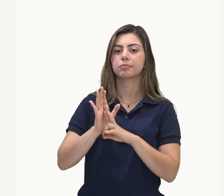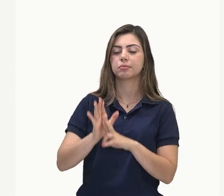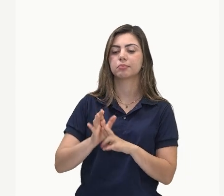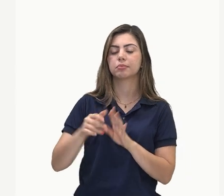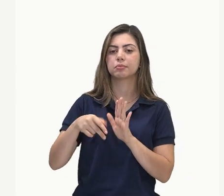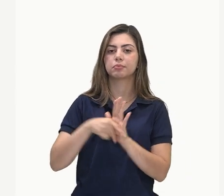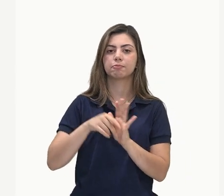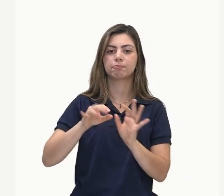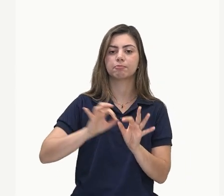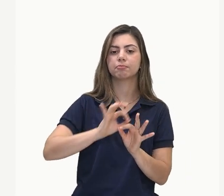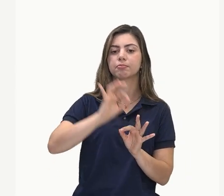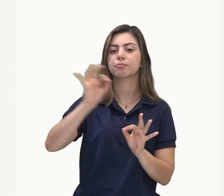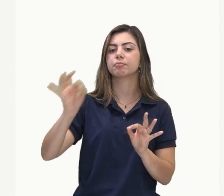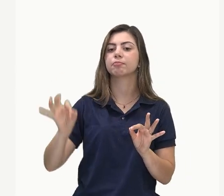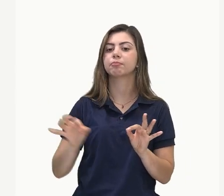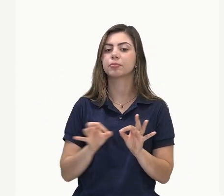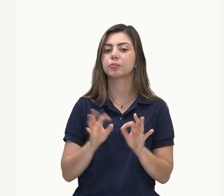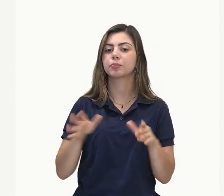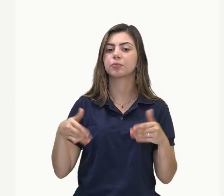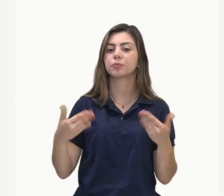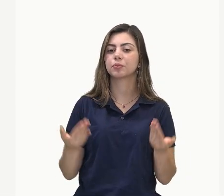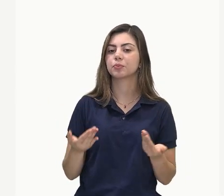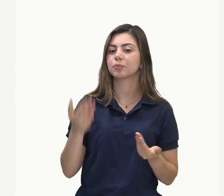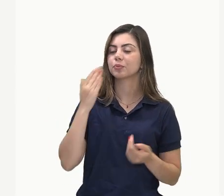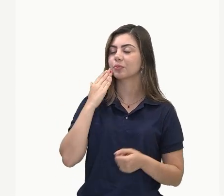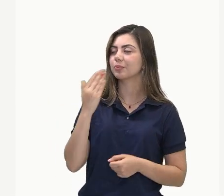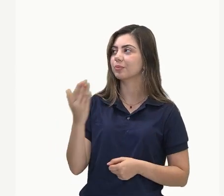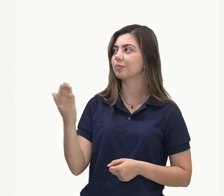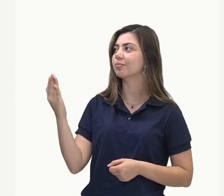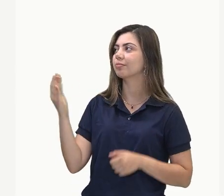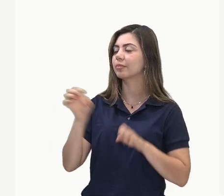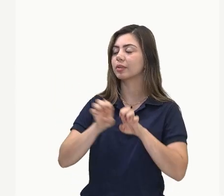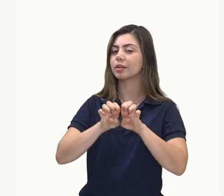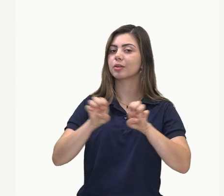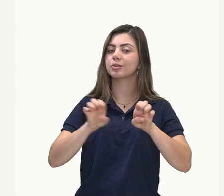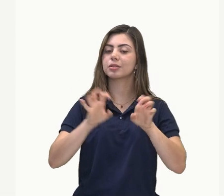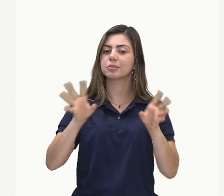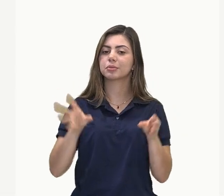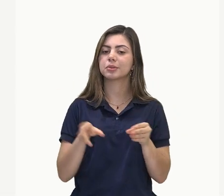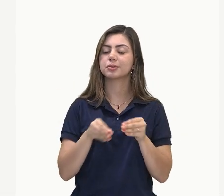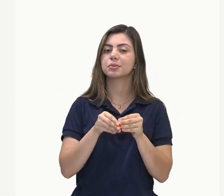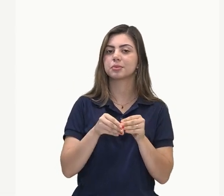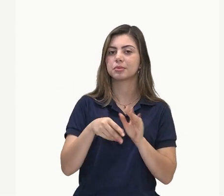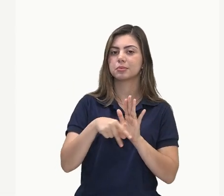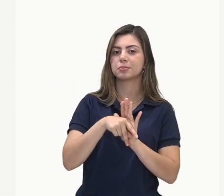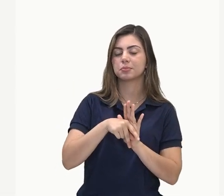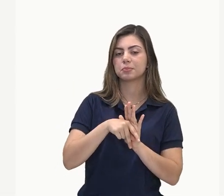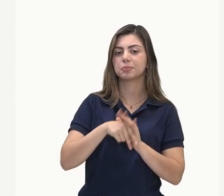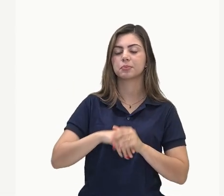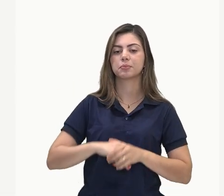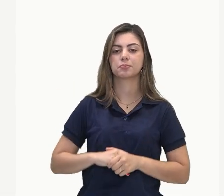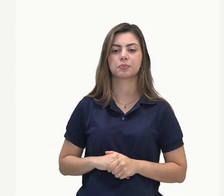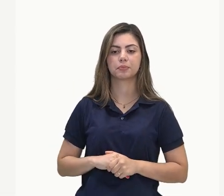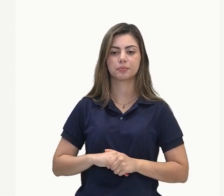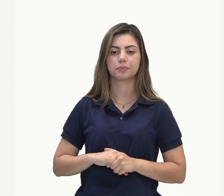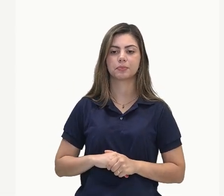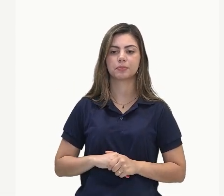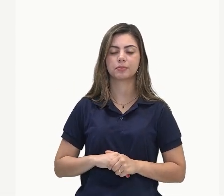circunferência é essa daqui, ó, chamada de equação reduzida da circunferência. Ou seja,